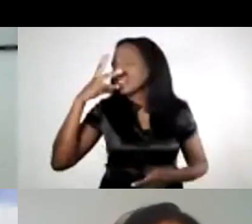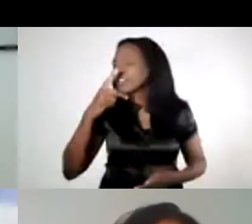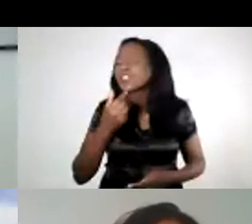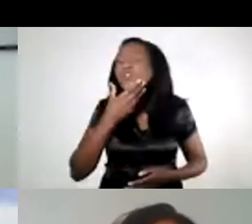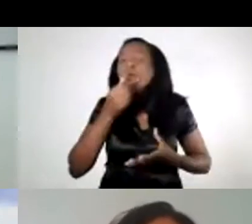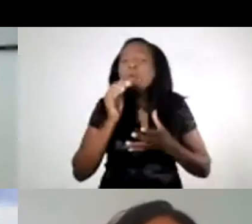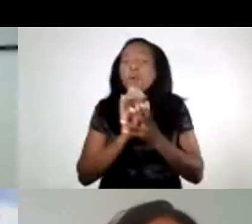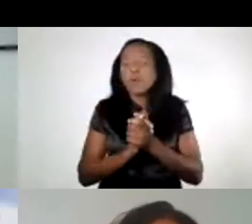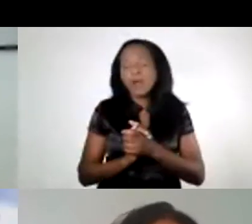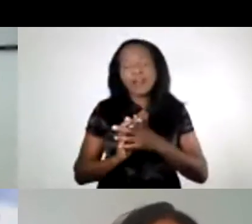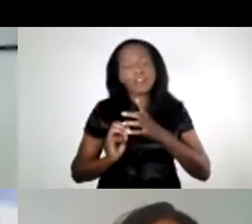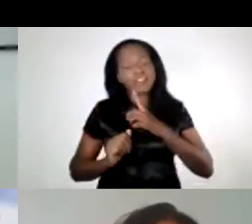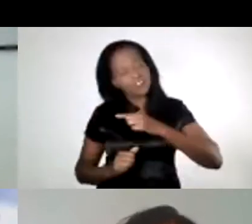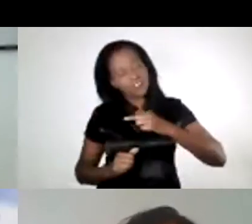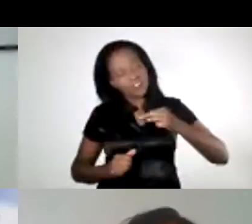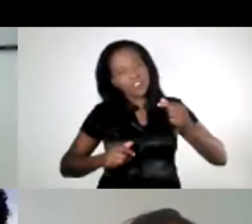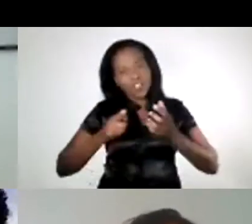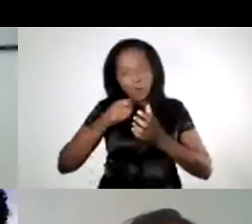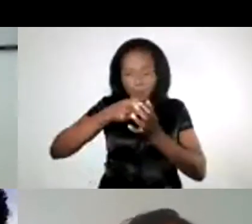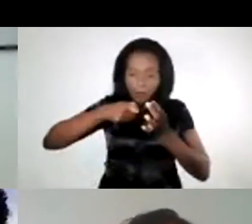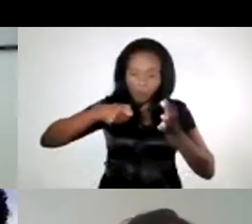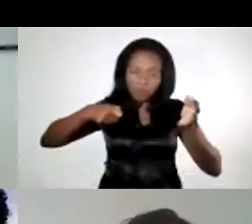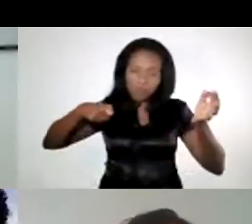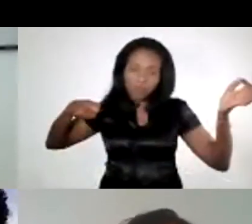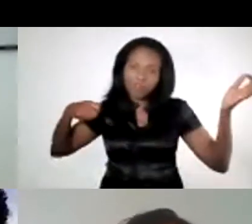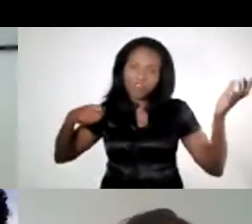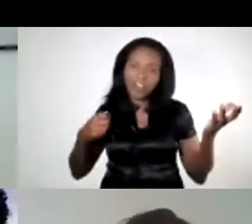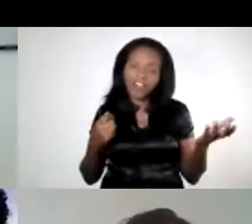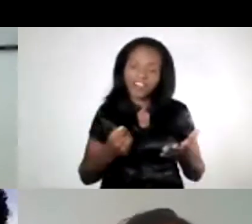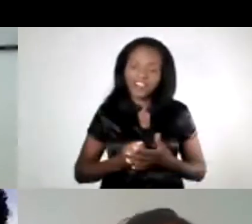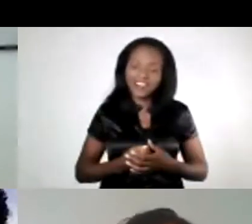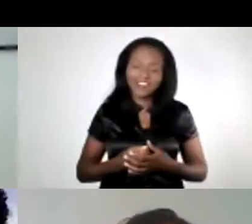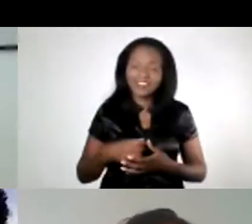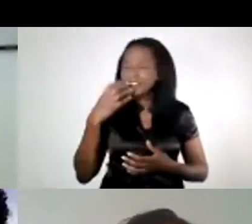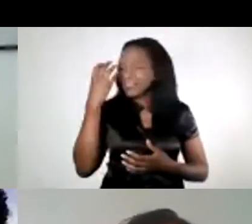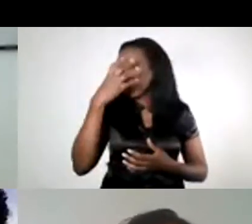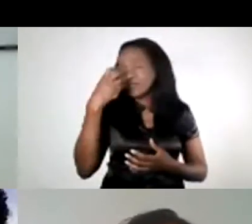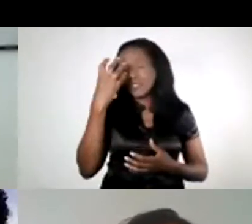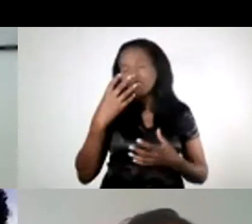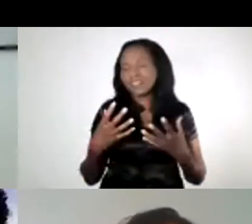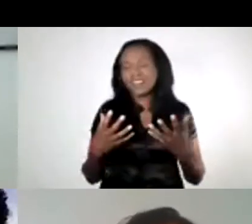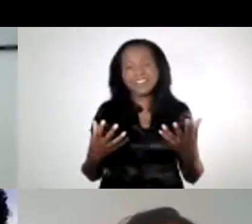sai, pega o facão dele, cada vez eu fico mais apaixonada,